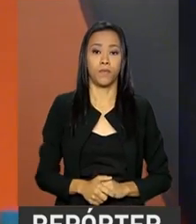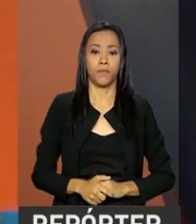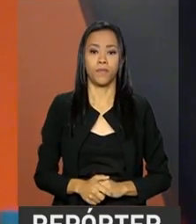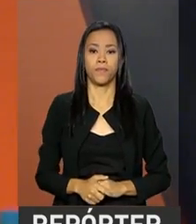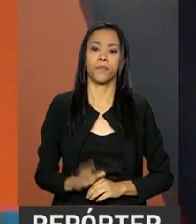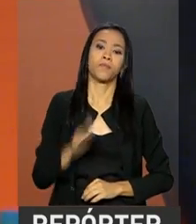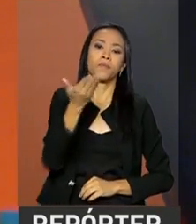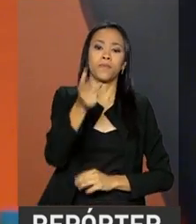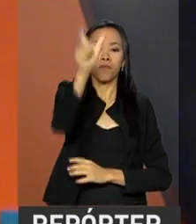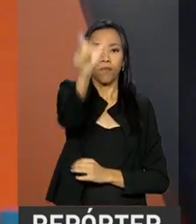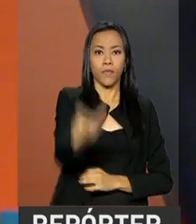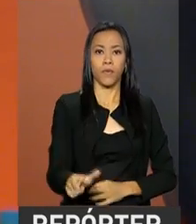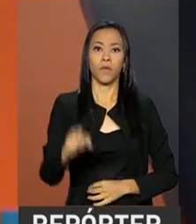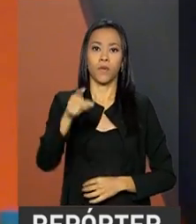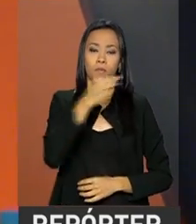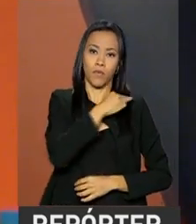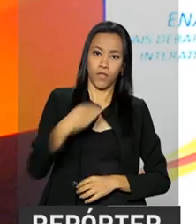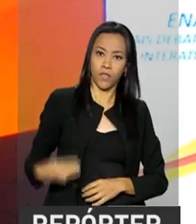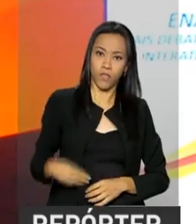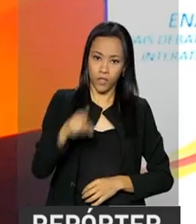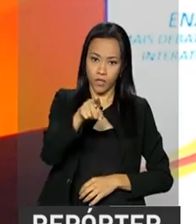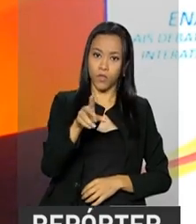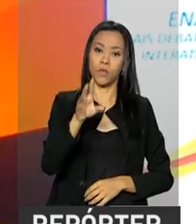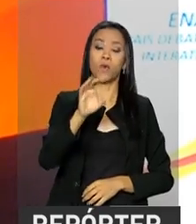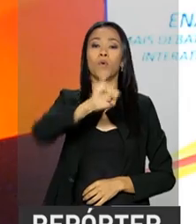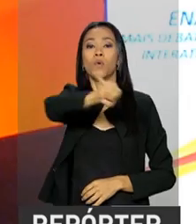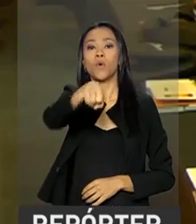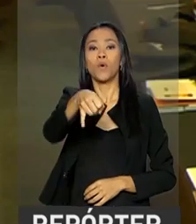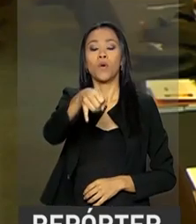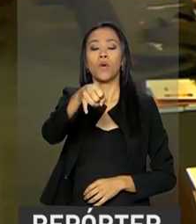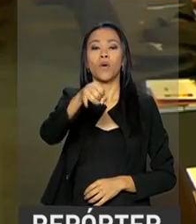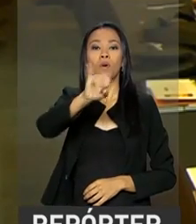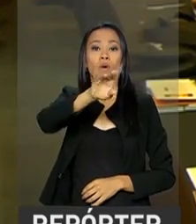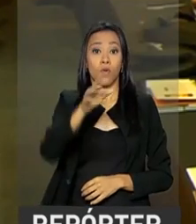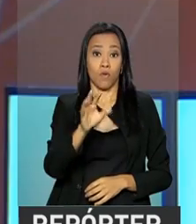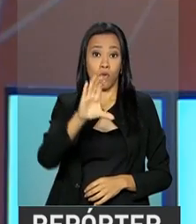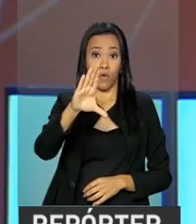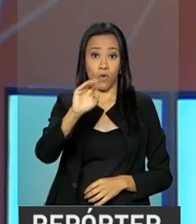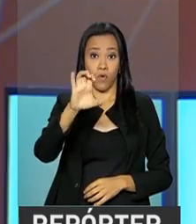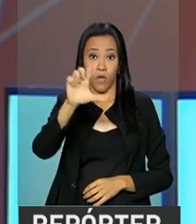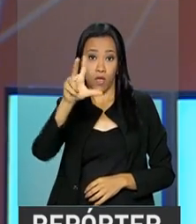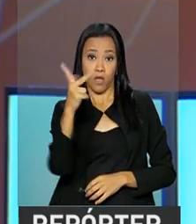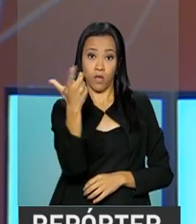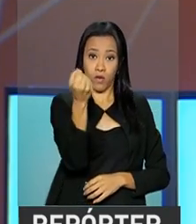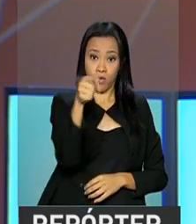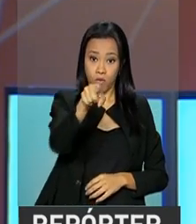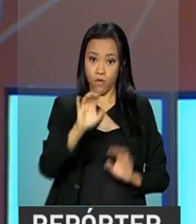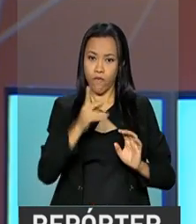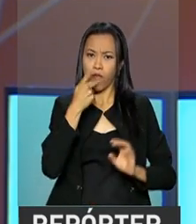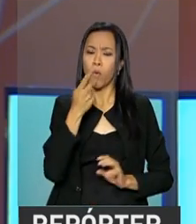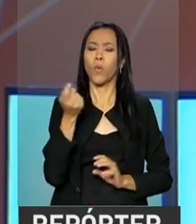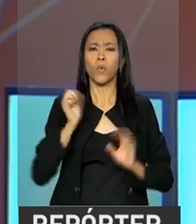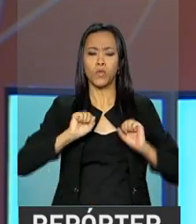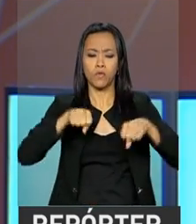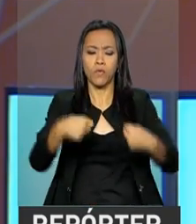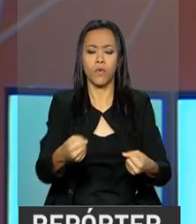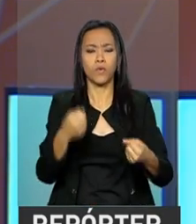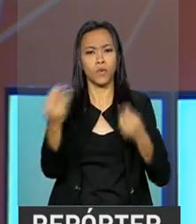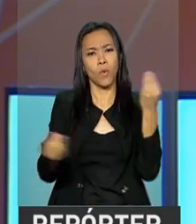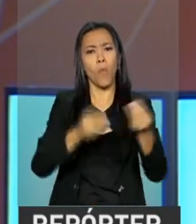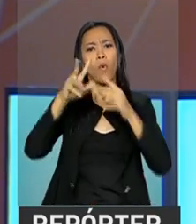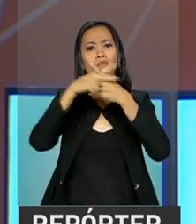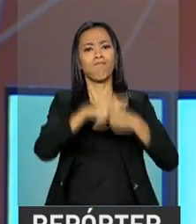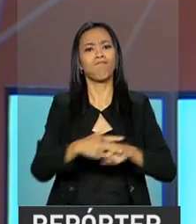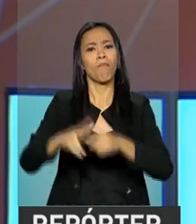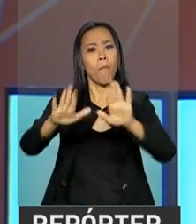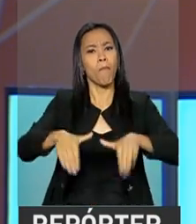O ministro de Minas e Energia, Fernando Coelho, participou do encontro e falou sobre o esforço da pasta para melhorar o setor. Segundo